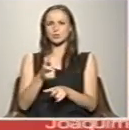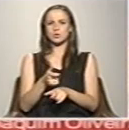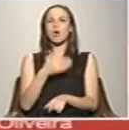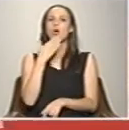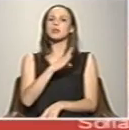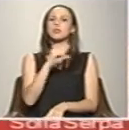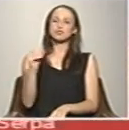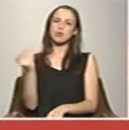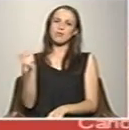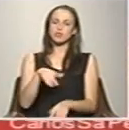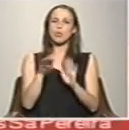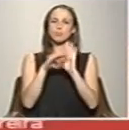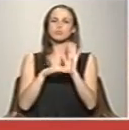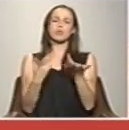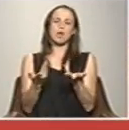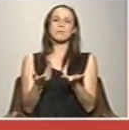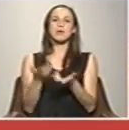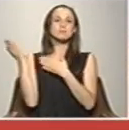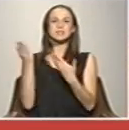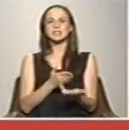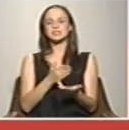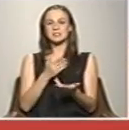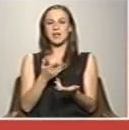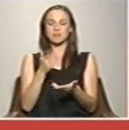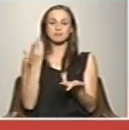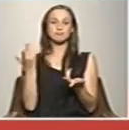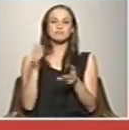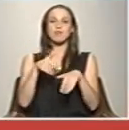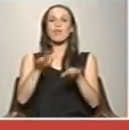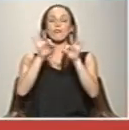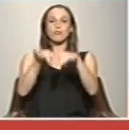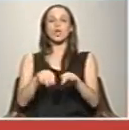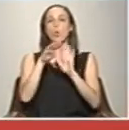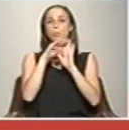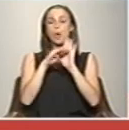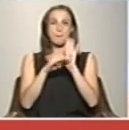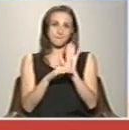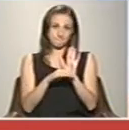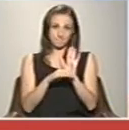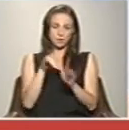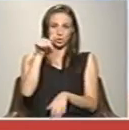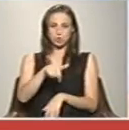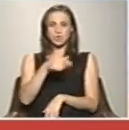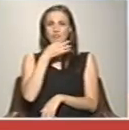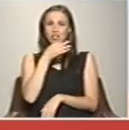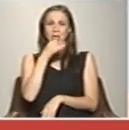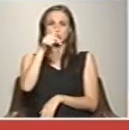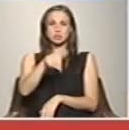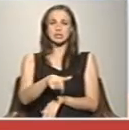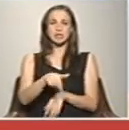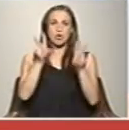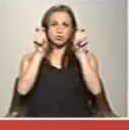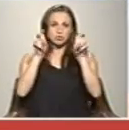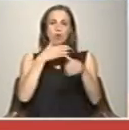Muito obrigada, João, por ter vindo à Sociedade Civil apresentar-nos este acontecimento. Estamos a fechar o programa de hoje. Falámos aqui sobretudo das questões